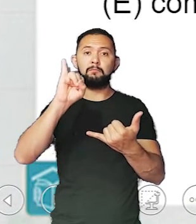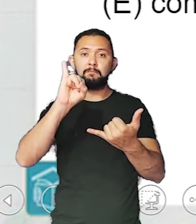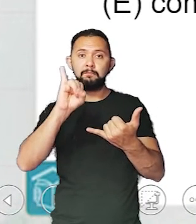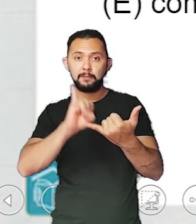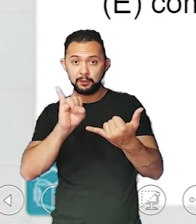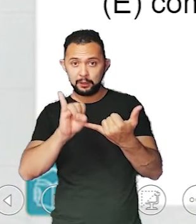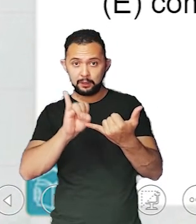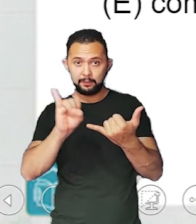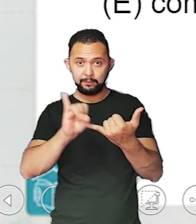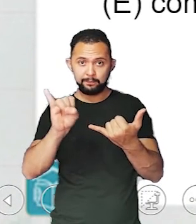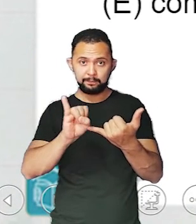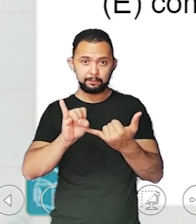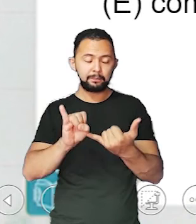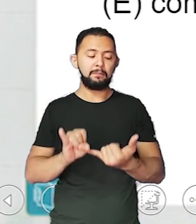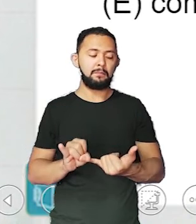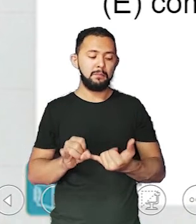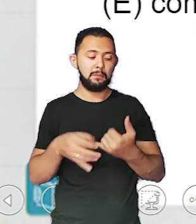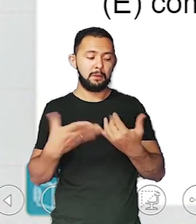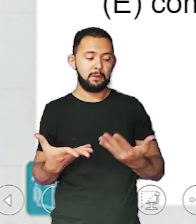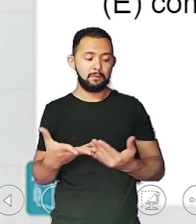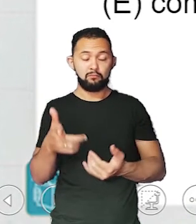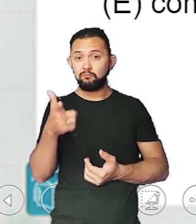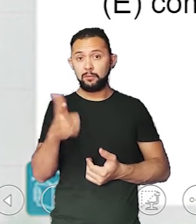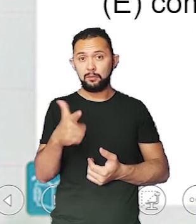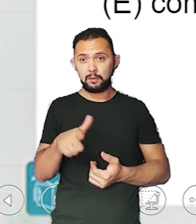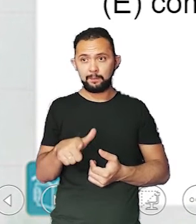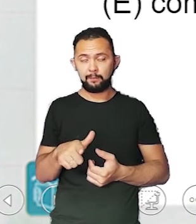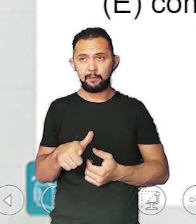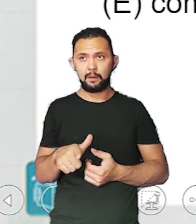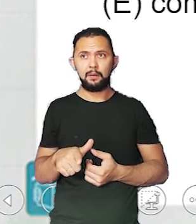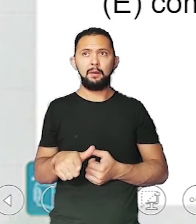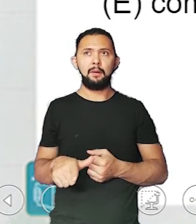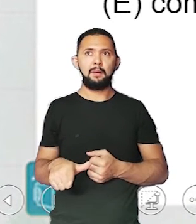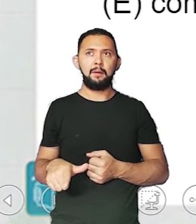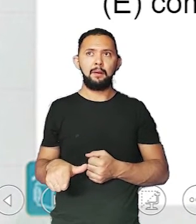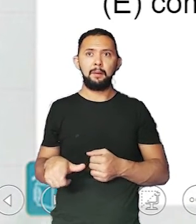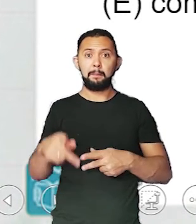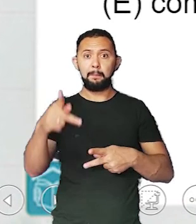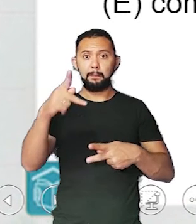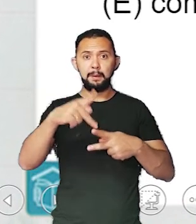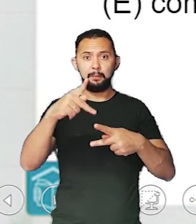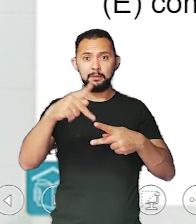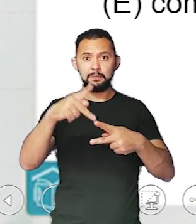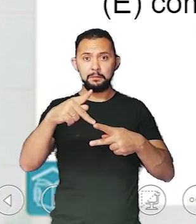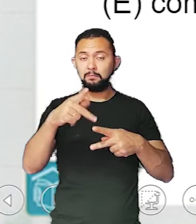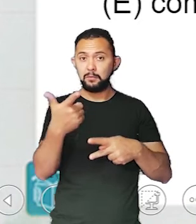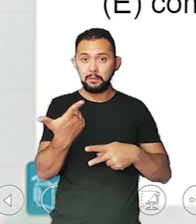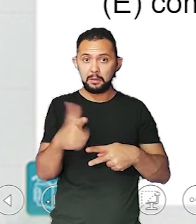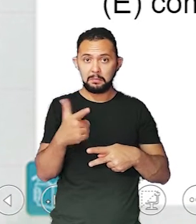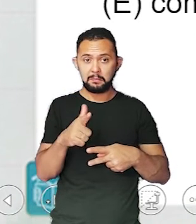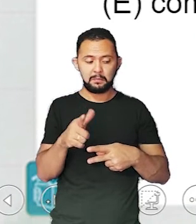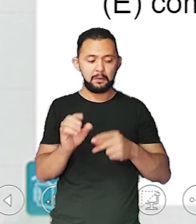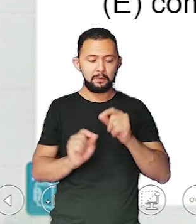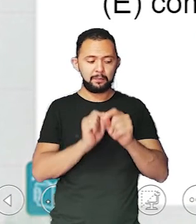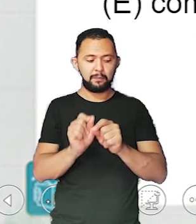Se não tem preposição, que é o caso aqui, ó, não tem nada. Se não tem preposição, objetiva, direta, certo? Se tivesse preposição,